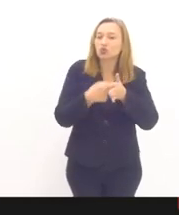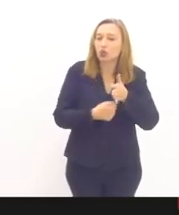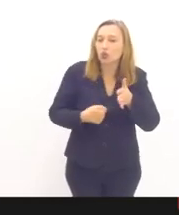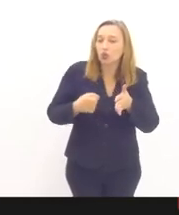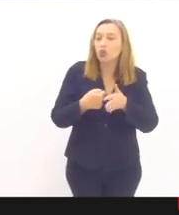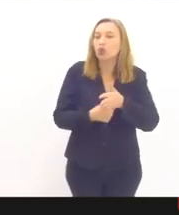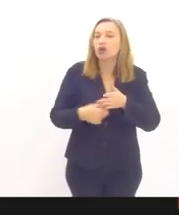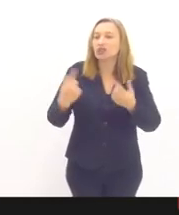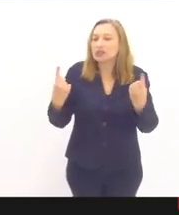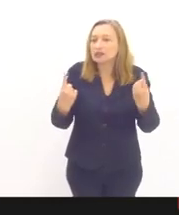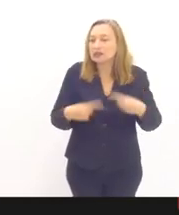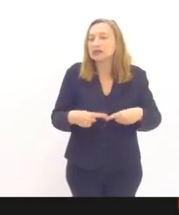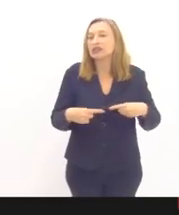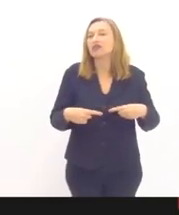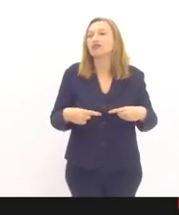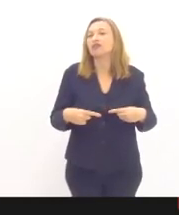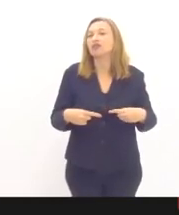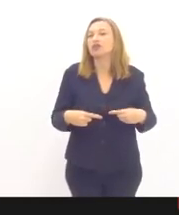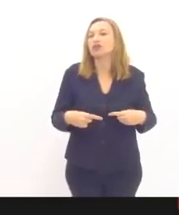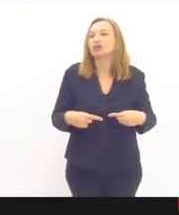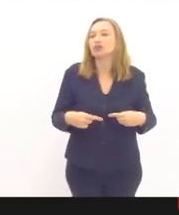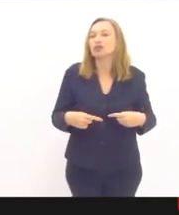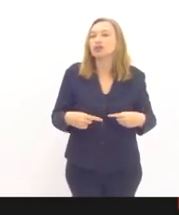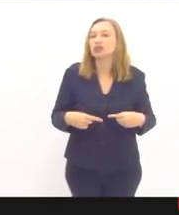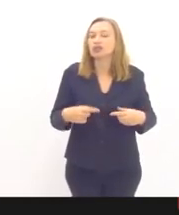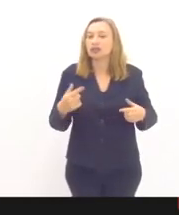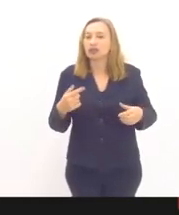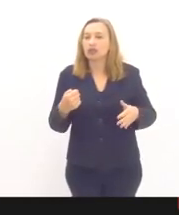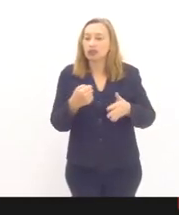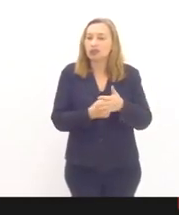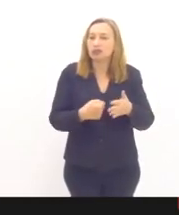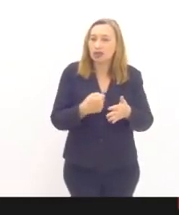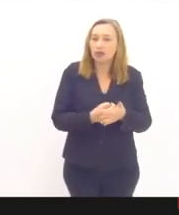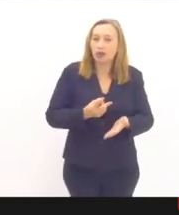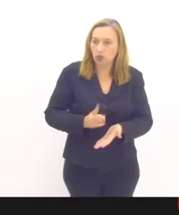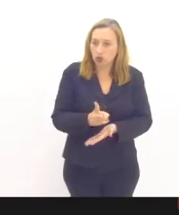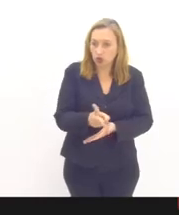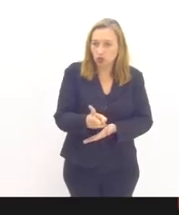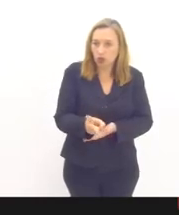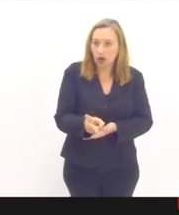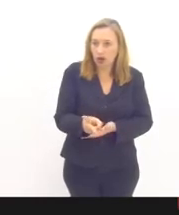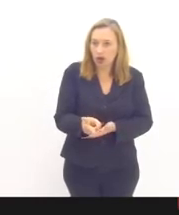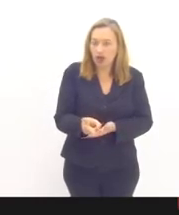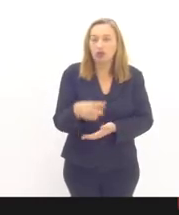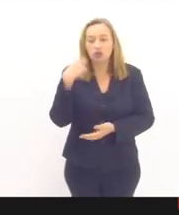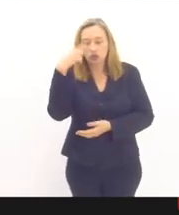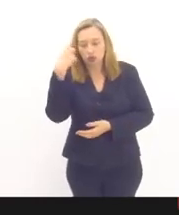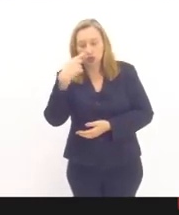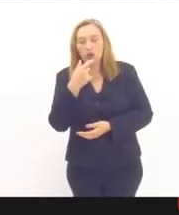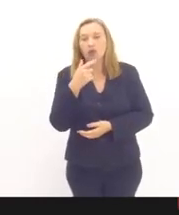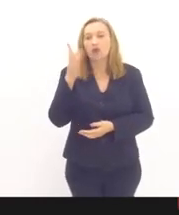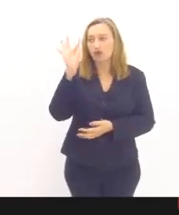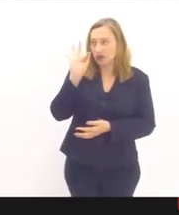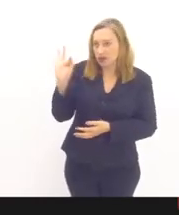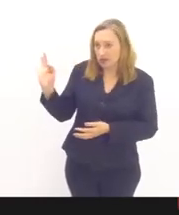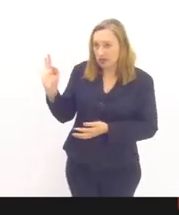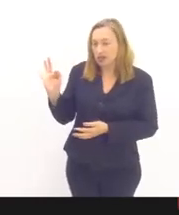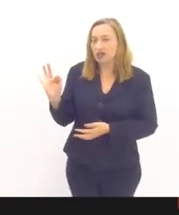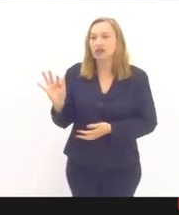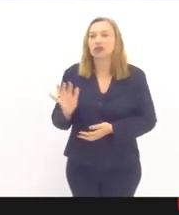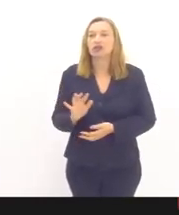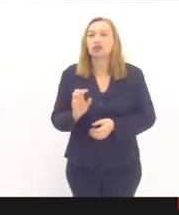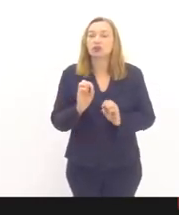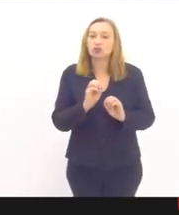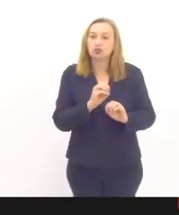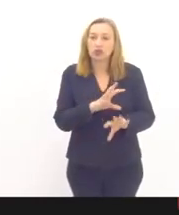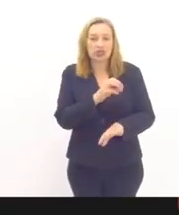desafio de tentar brigar pela permanência do espanhol e do francês no